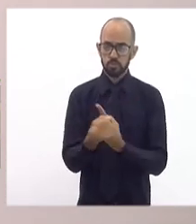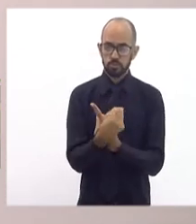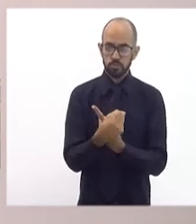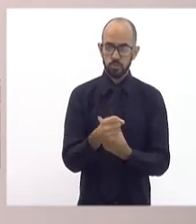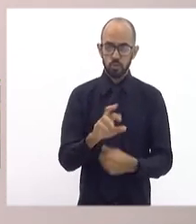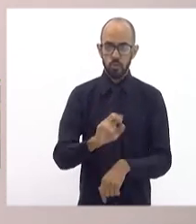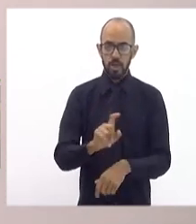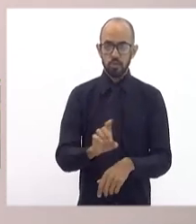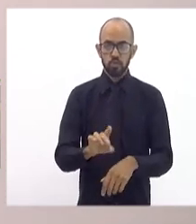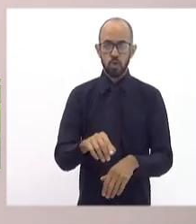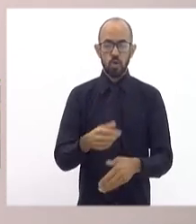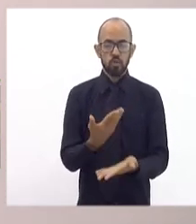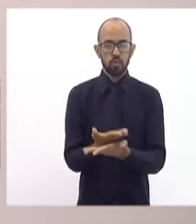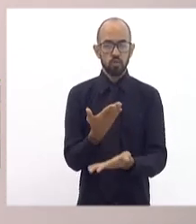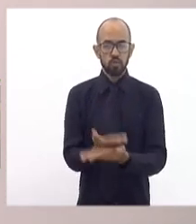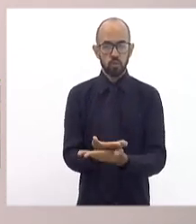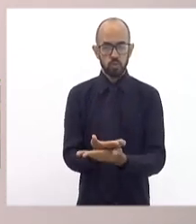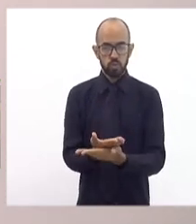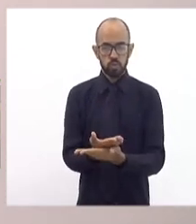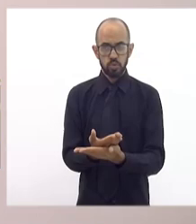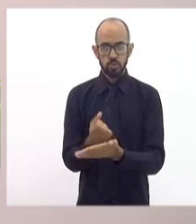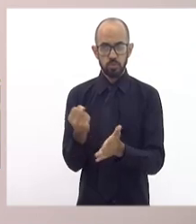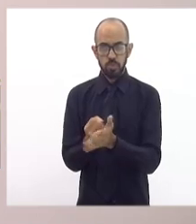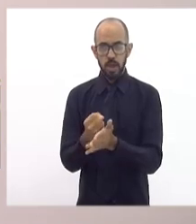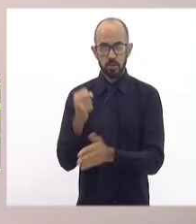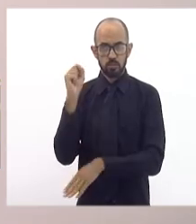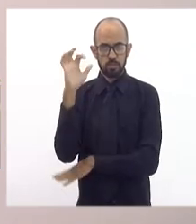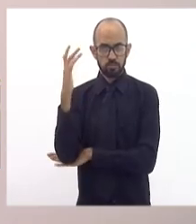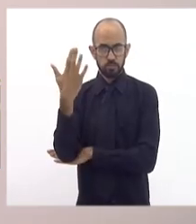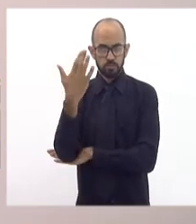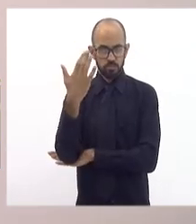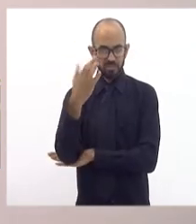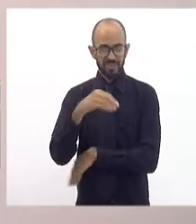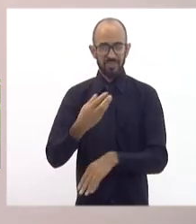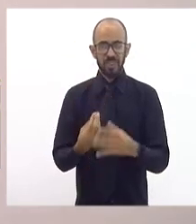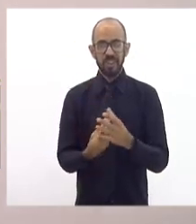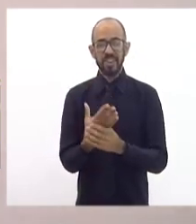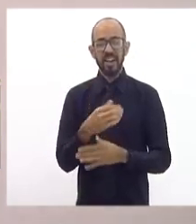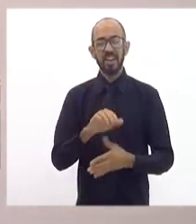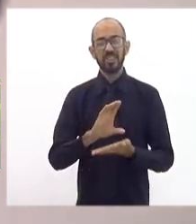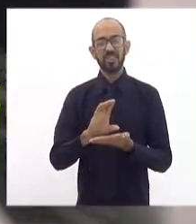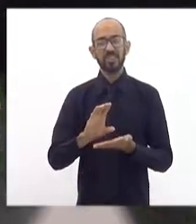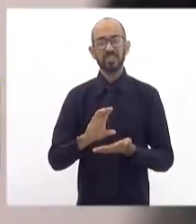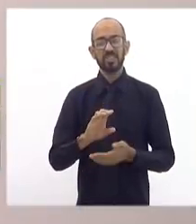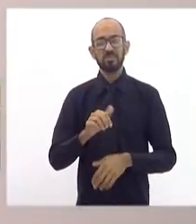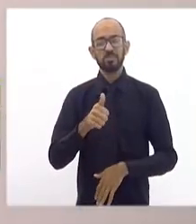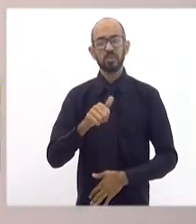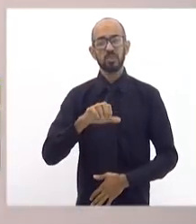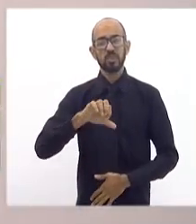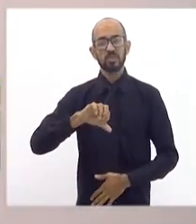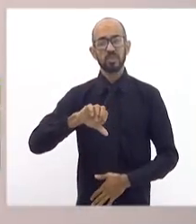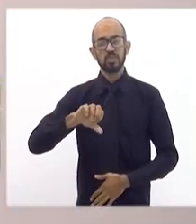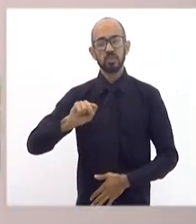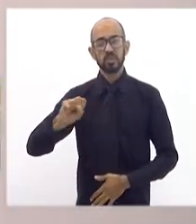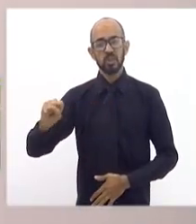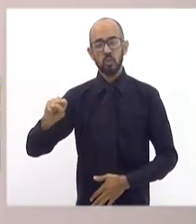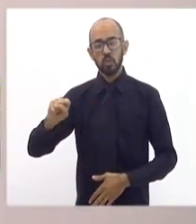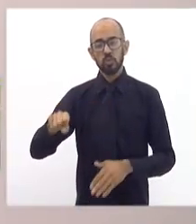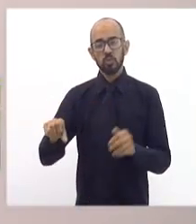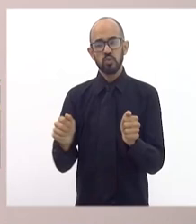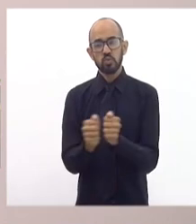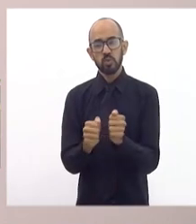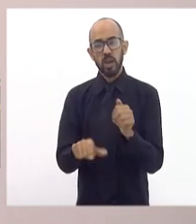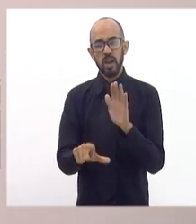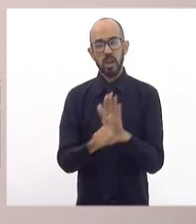estudo impacto ambiental estudo de impacto ambiental ele vem de 1988 lá quando você fez uma sala Estadual junto com a CONAMA 01